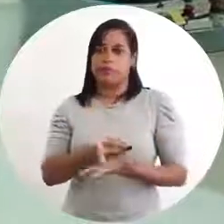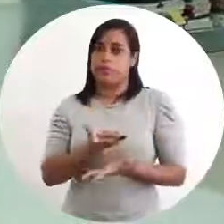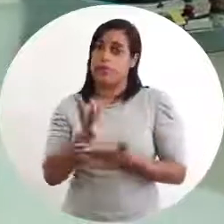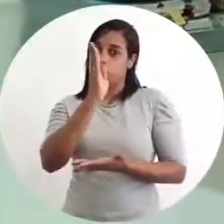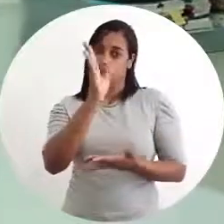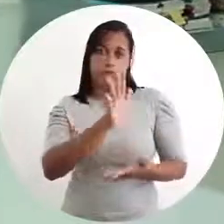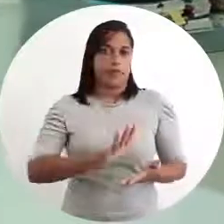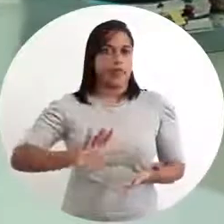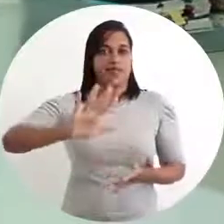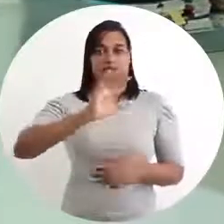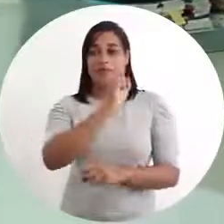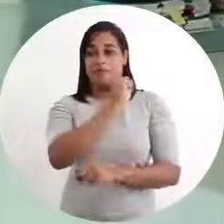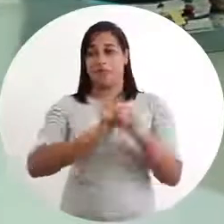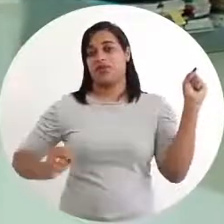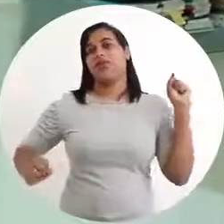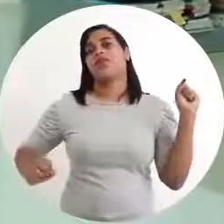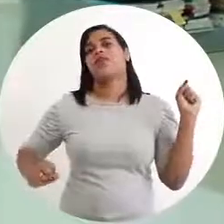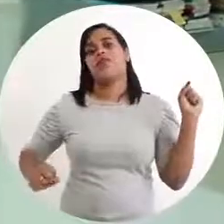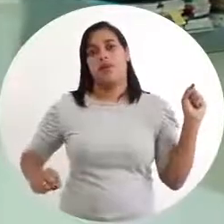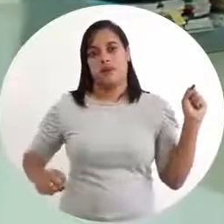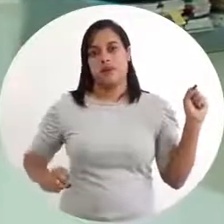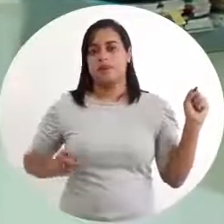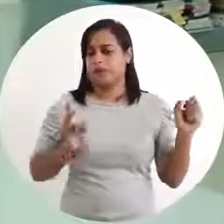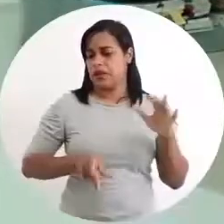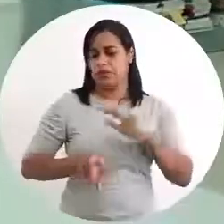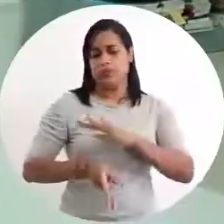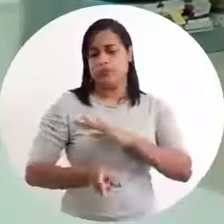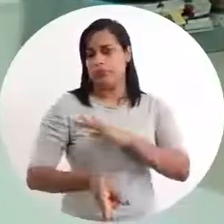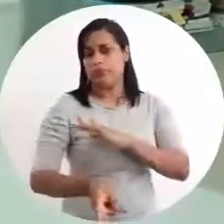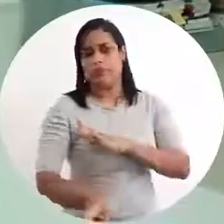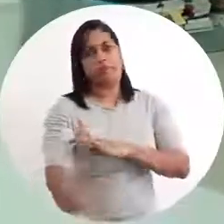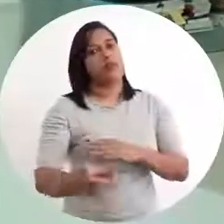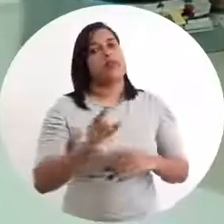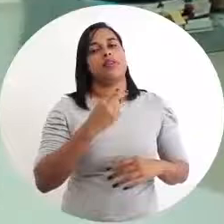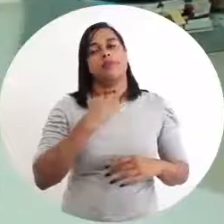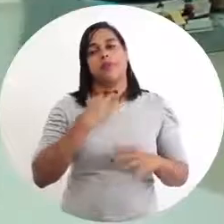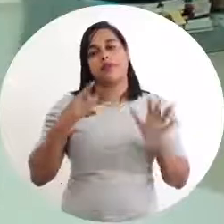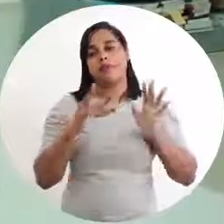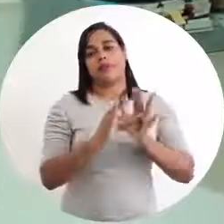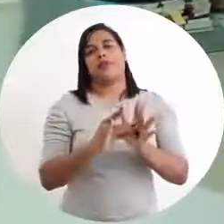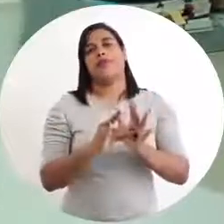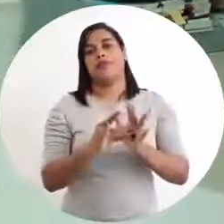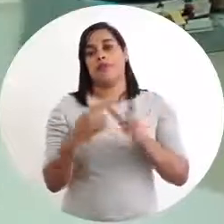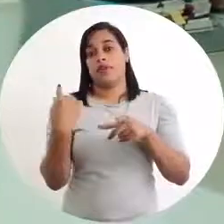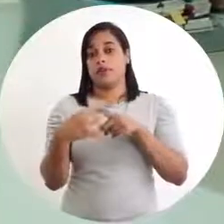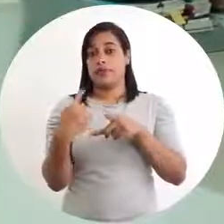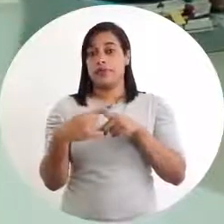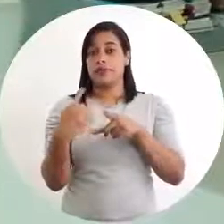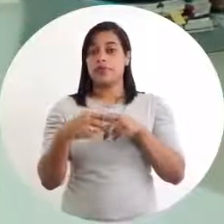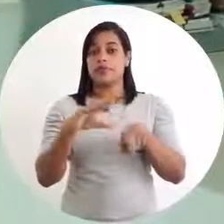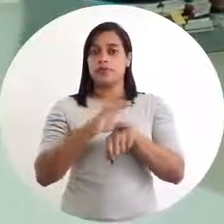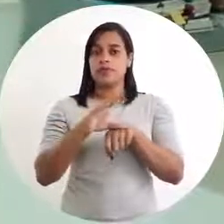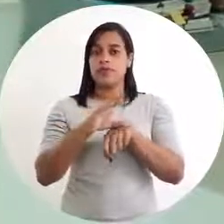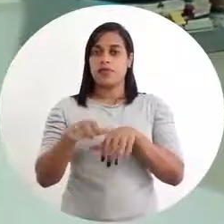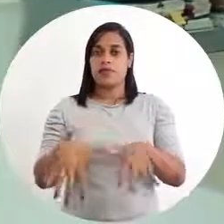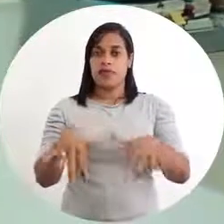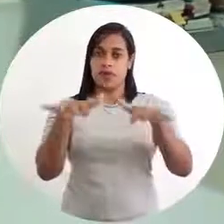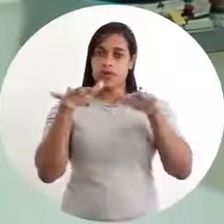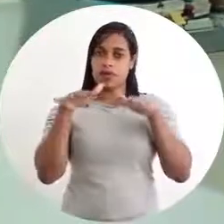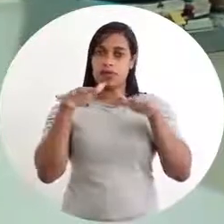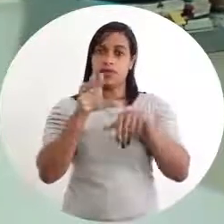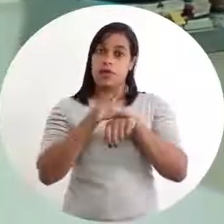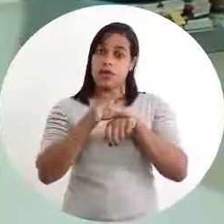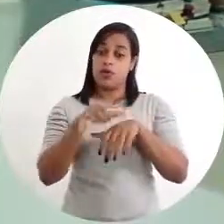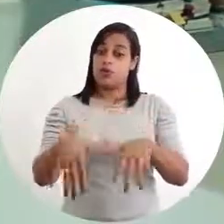isso é impossível. A pena de caráter perpétuo, ela não pode ser implementada justamente por causa da Constituição.